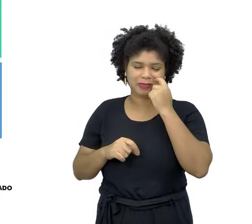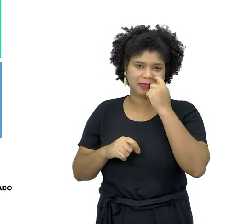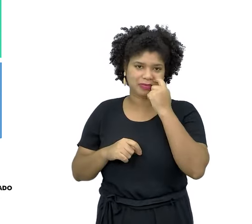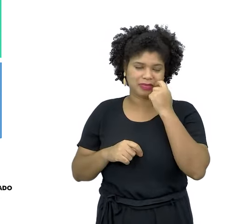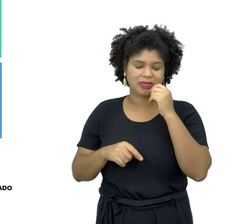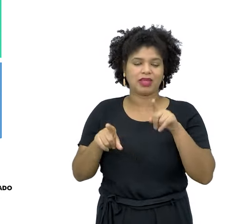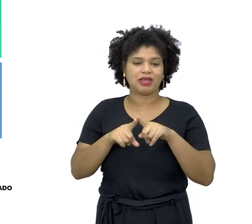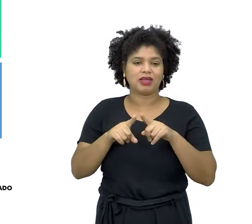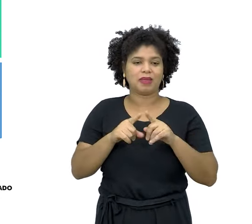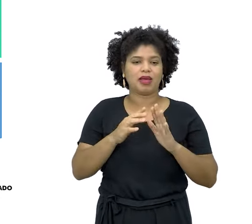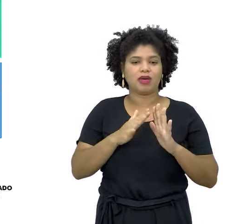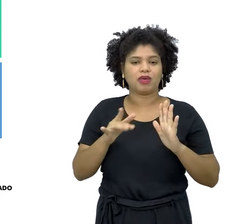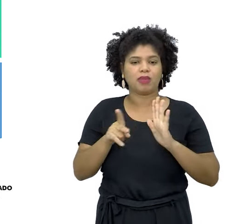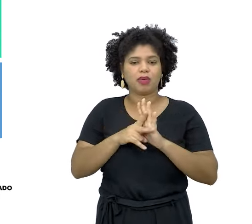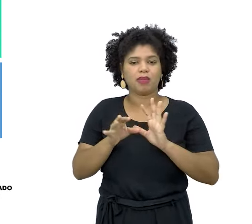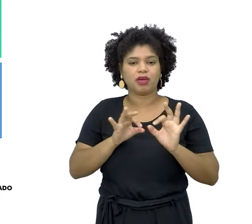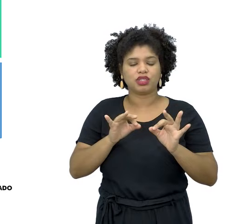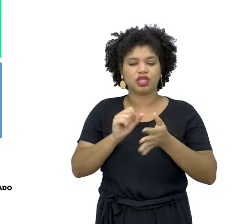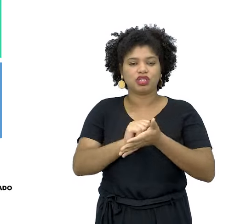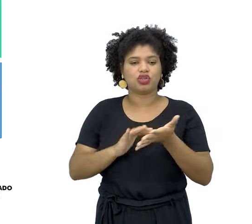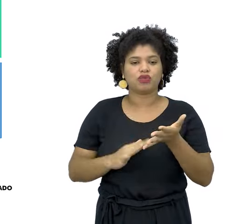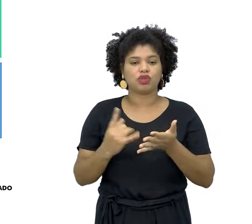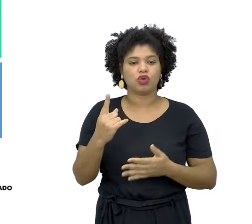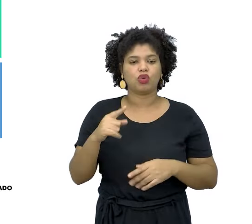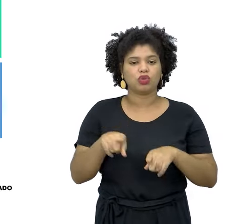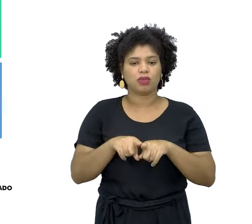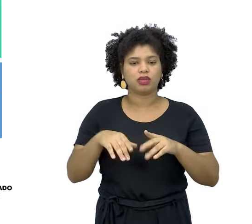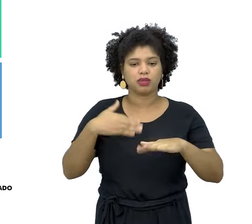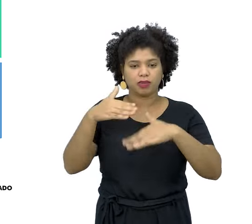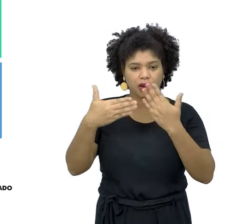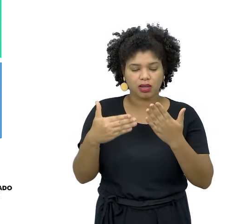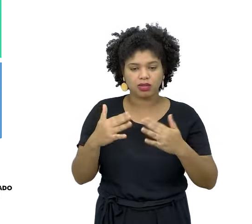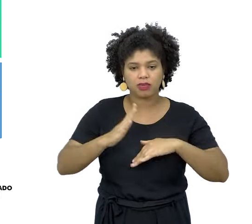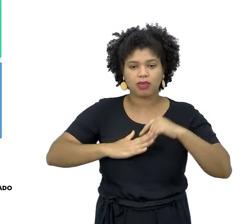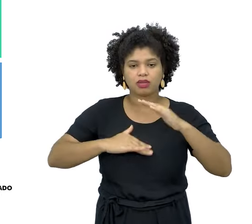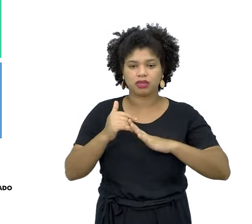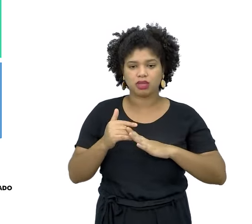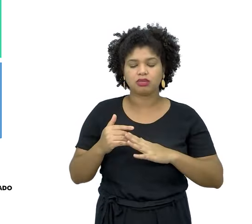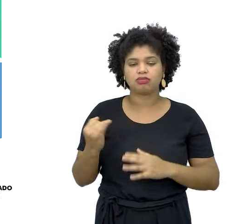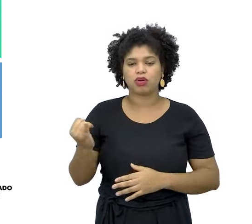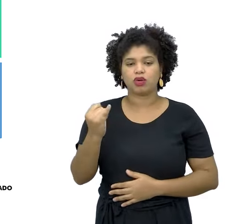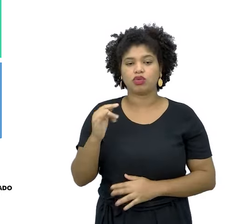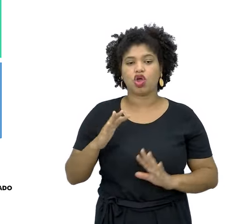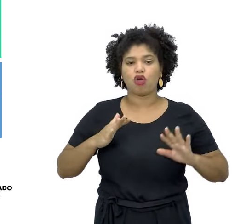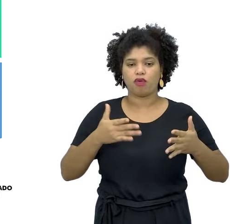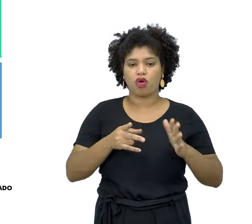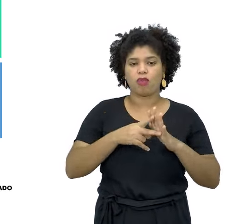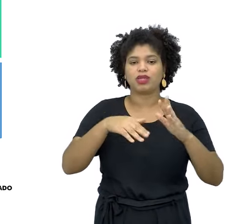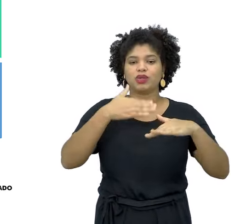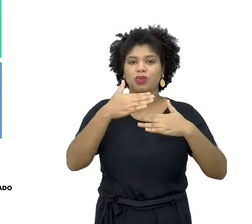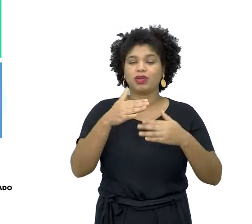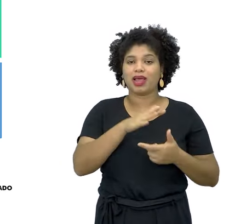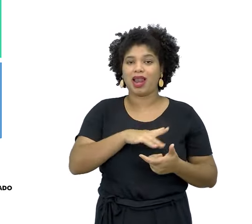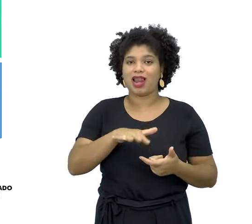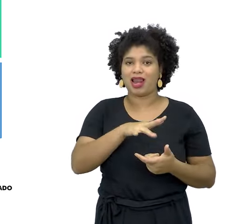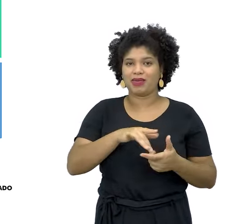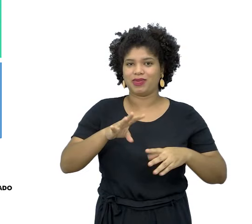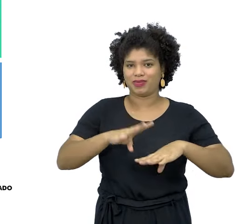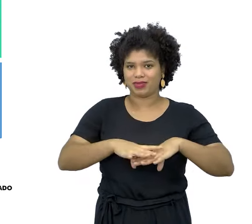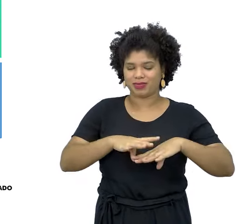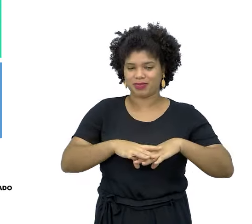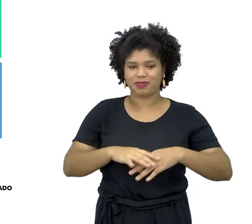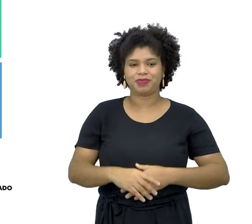das sequências de atividades 1 para desenvolver as habilidades essenciais, com foco no desenvolvimento do